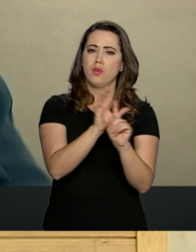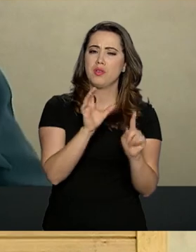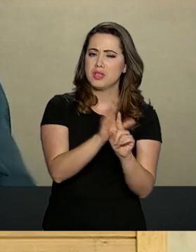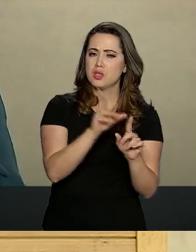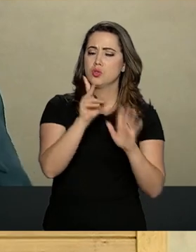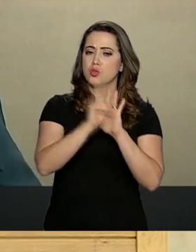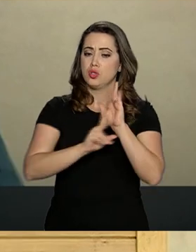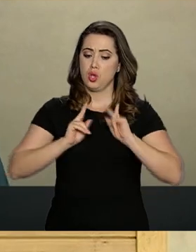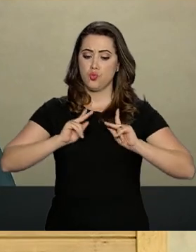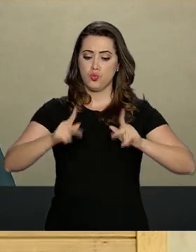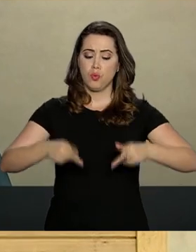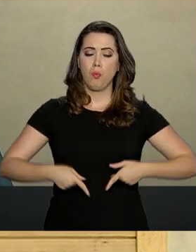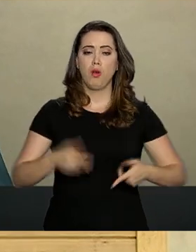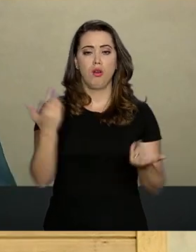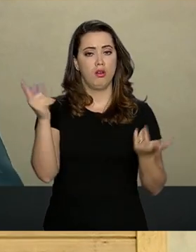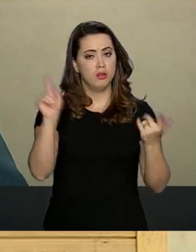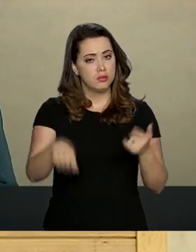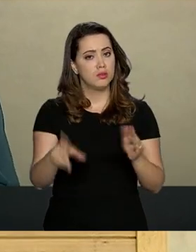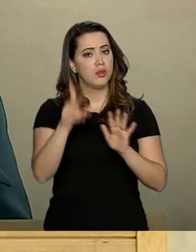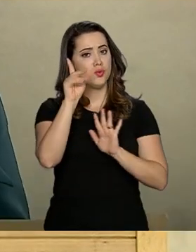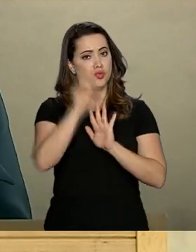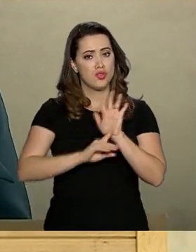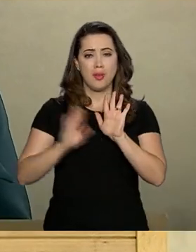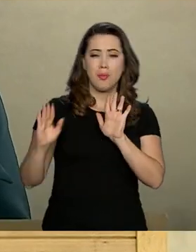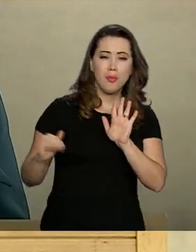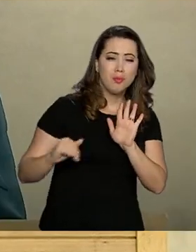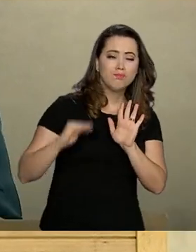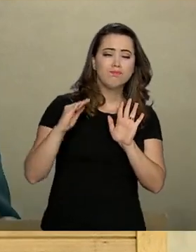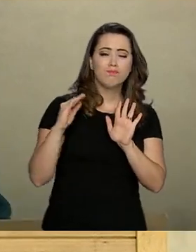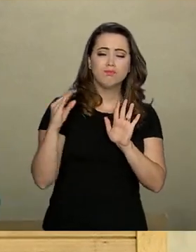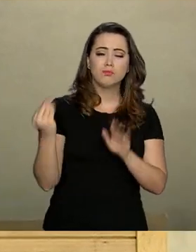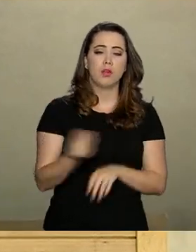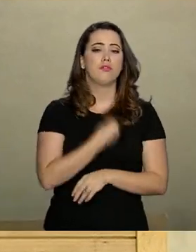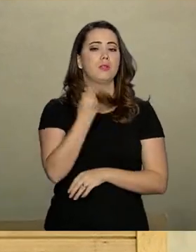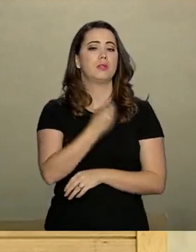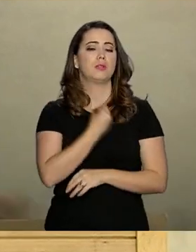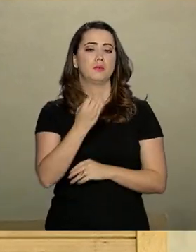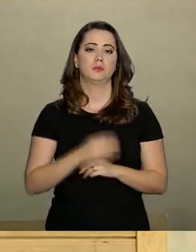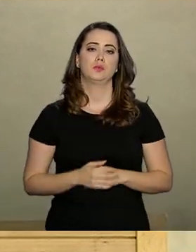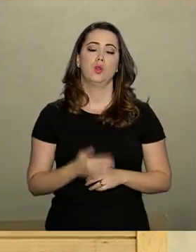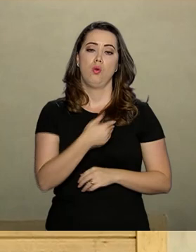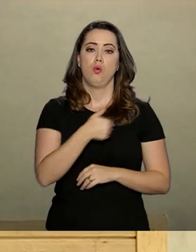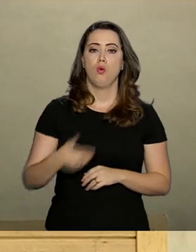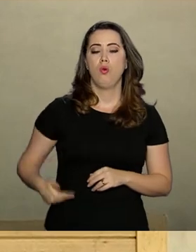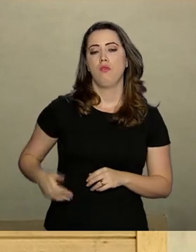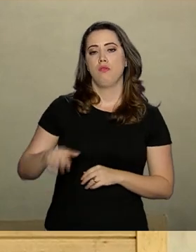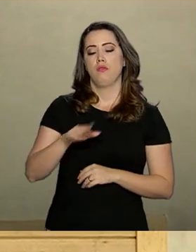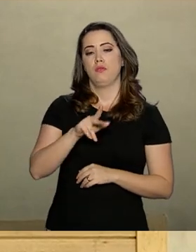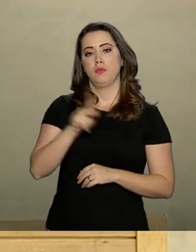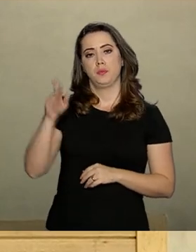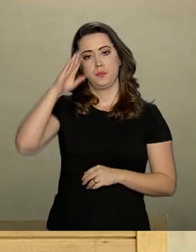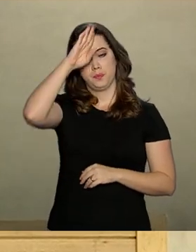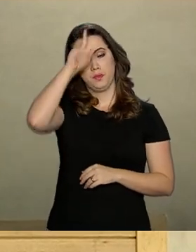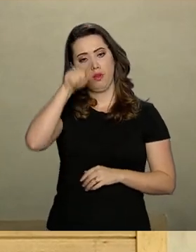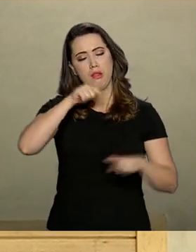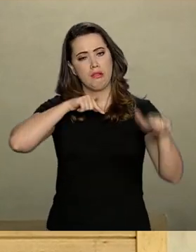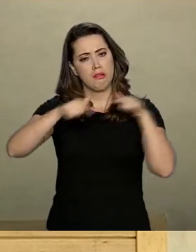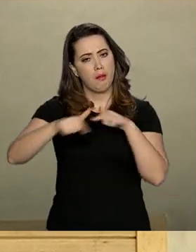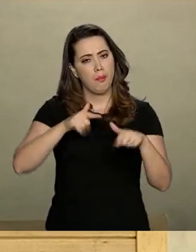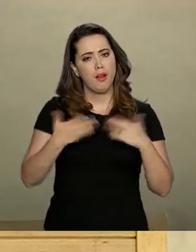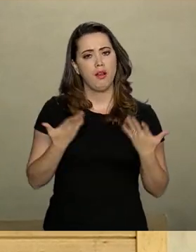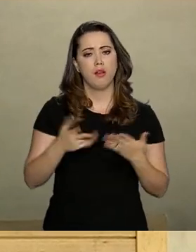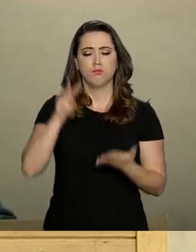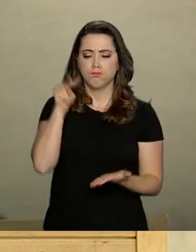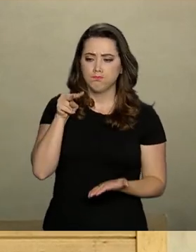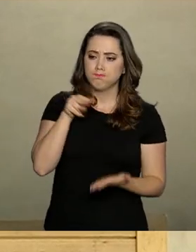humanos, notadamente o direito à vida. O governo Bolsonaro tem autuado para responder de forma